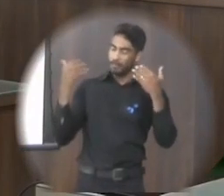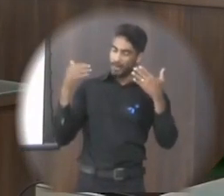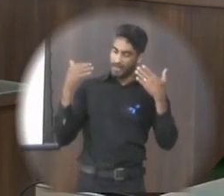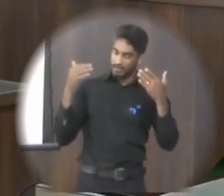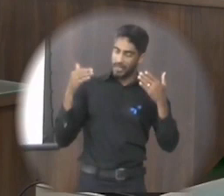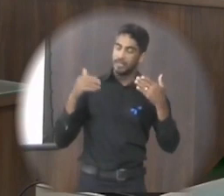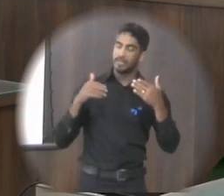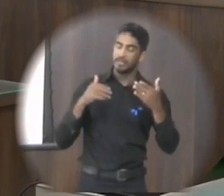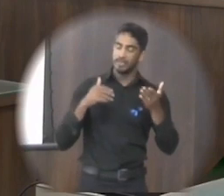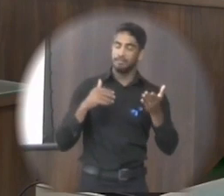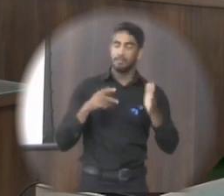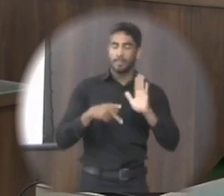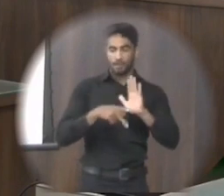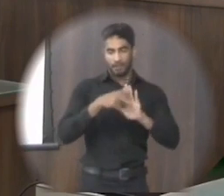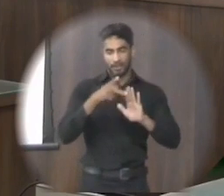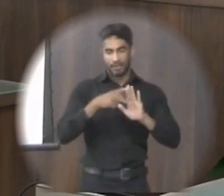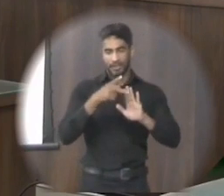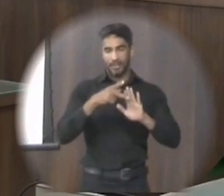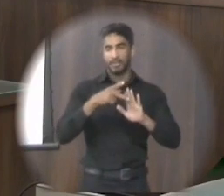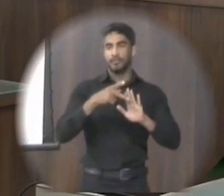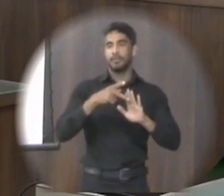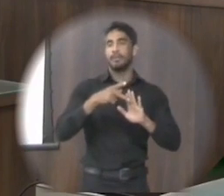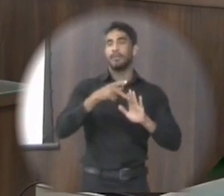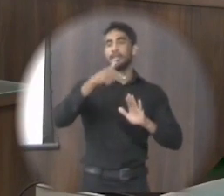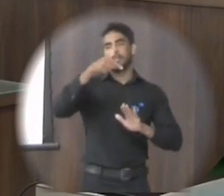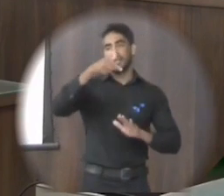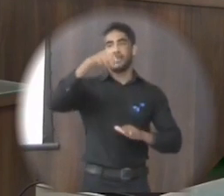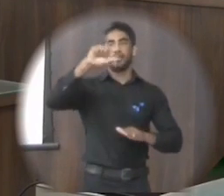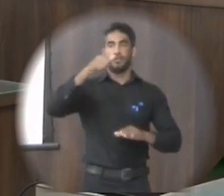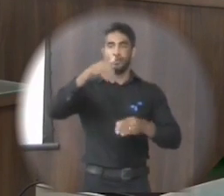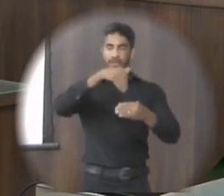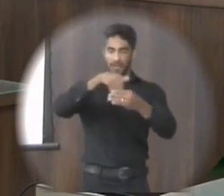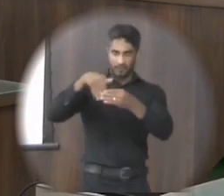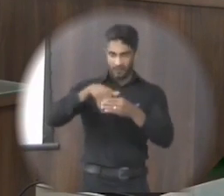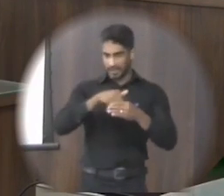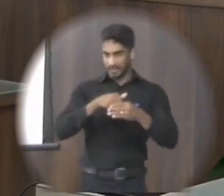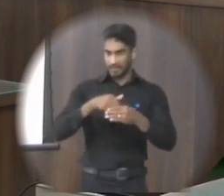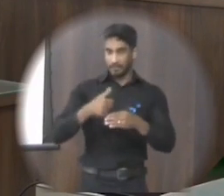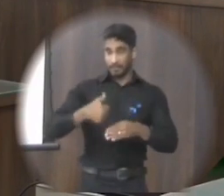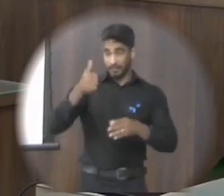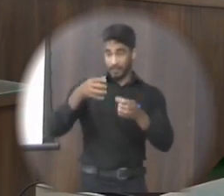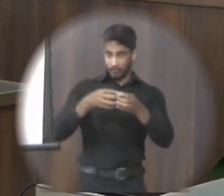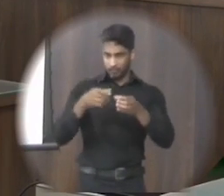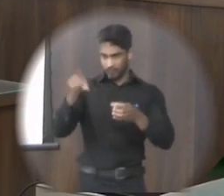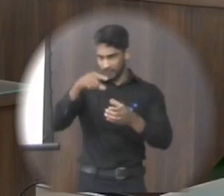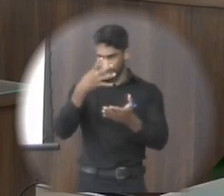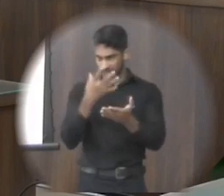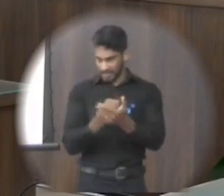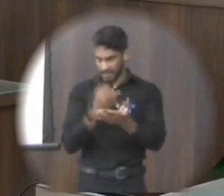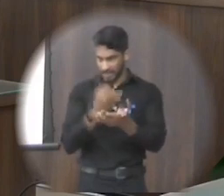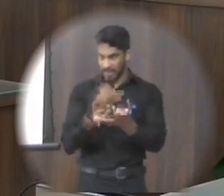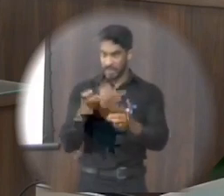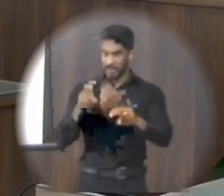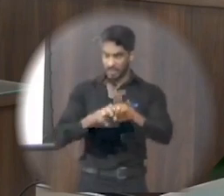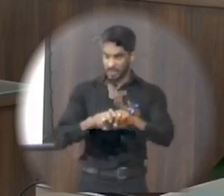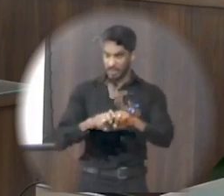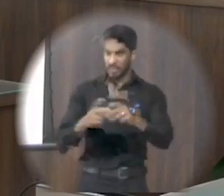atuação. Projeto 078 está em votação, primeiro turno. Quem for a favor, permaneça sentado, aos contrários, se